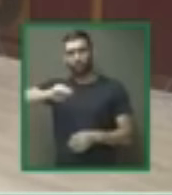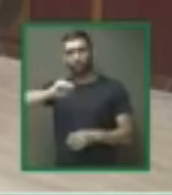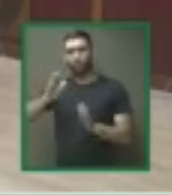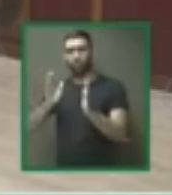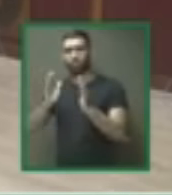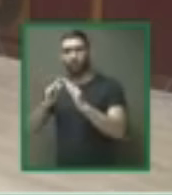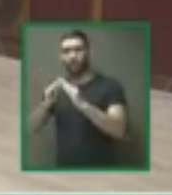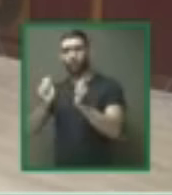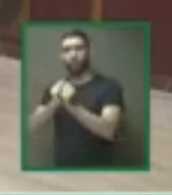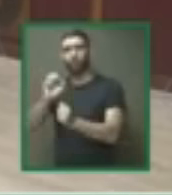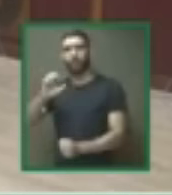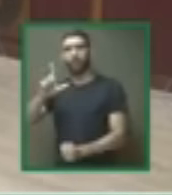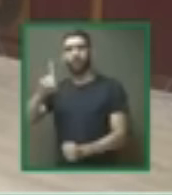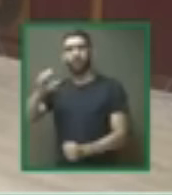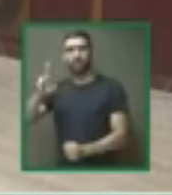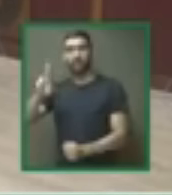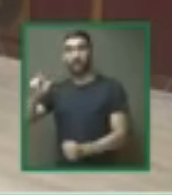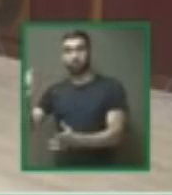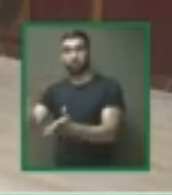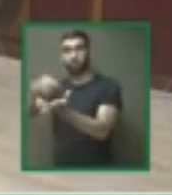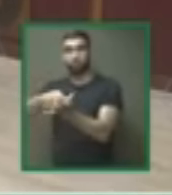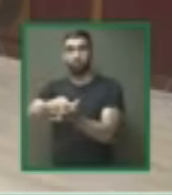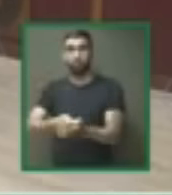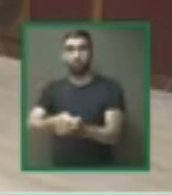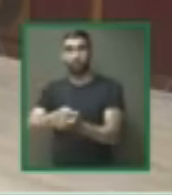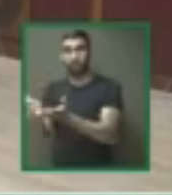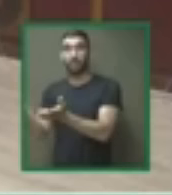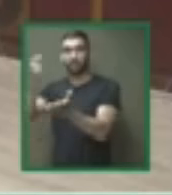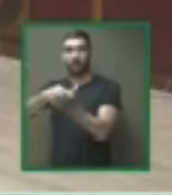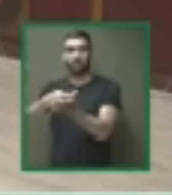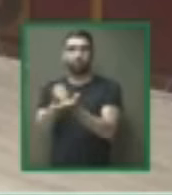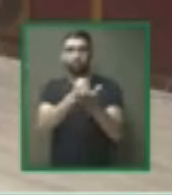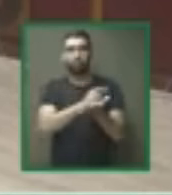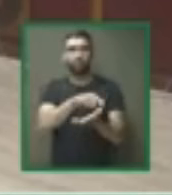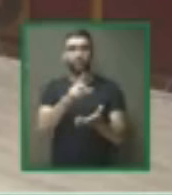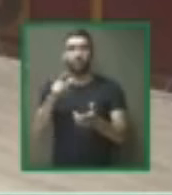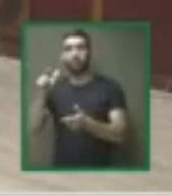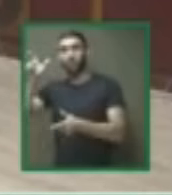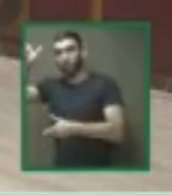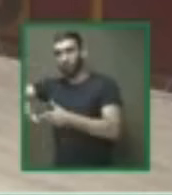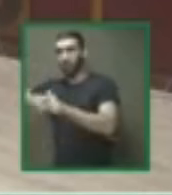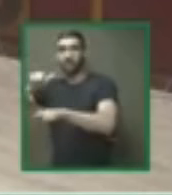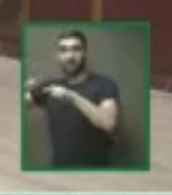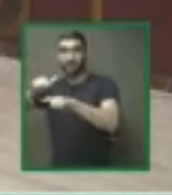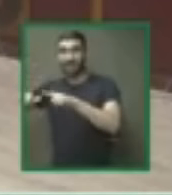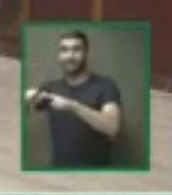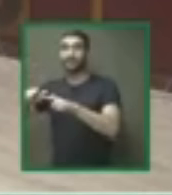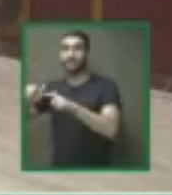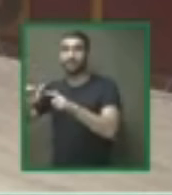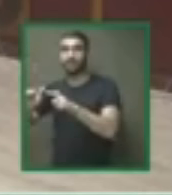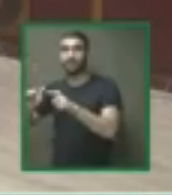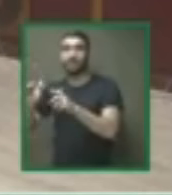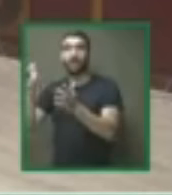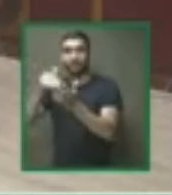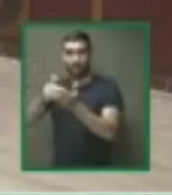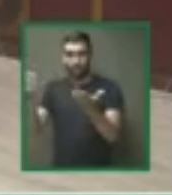que sustentava ele ou ele trabalhava nesse período? O Helder que sustentava ele. O Helder trabalhava, inclusive trabalha, né,